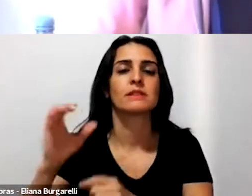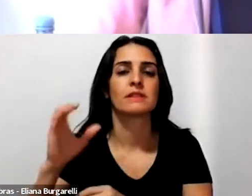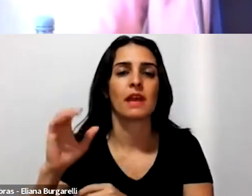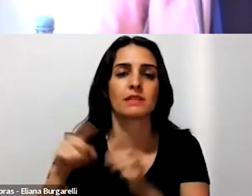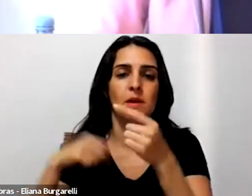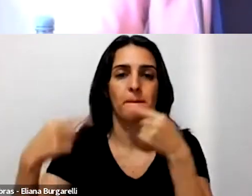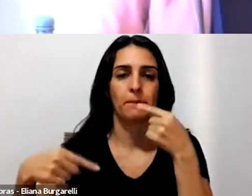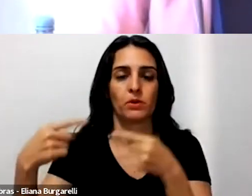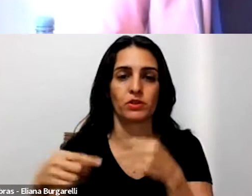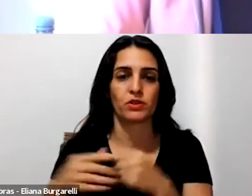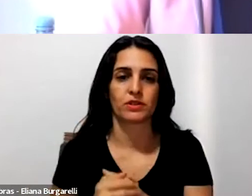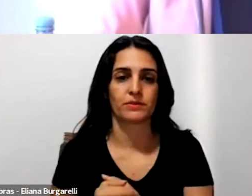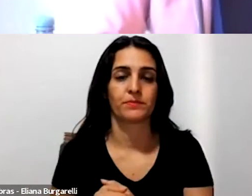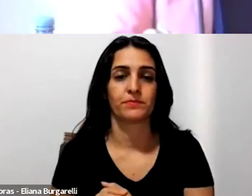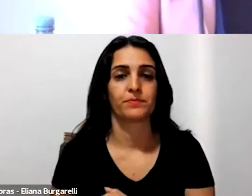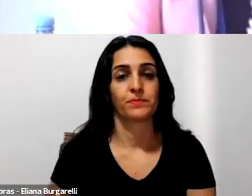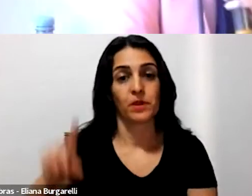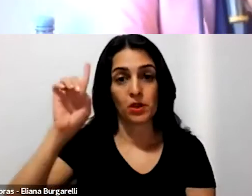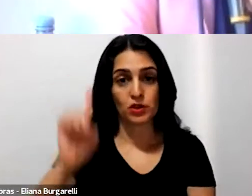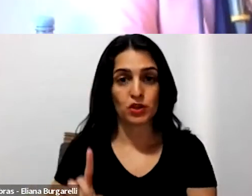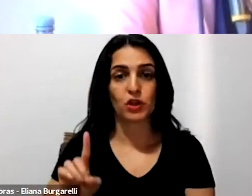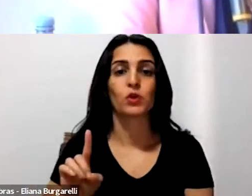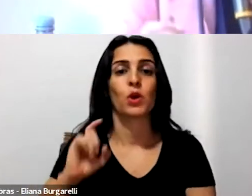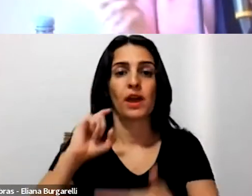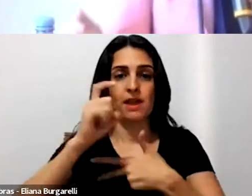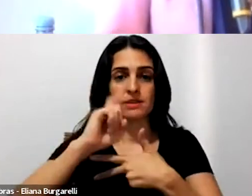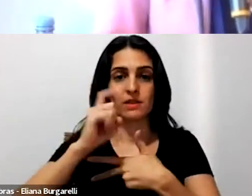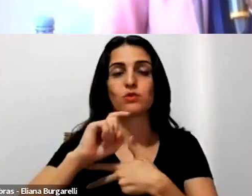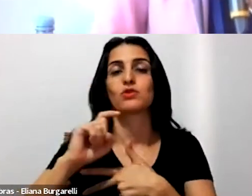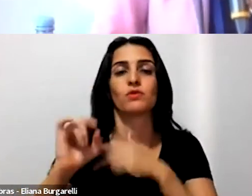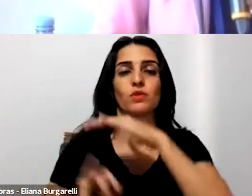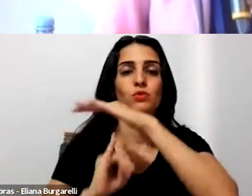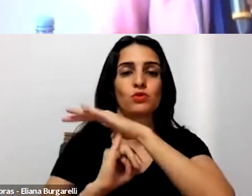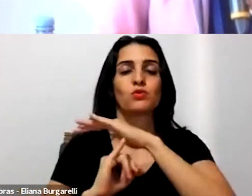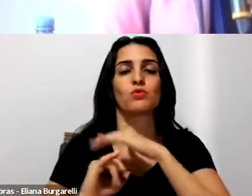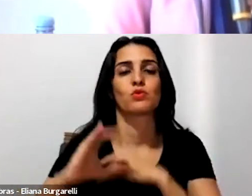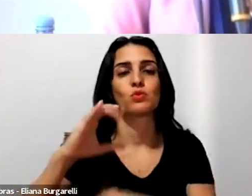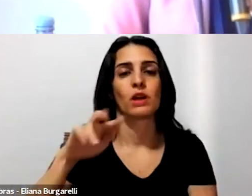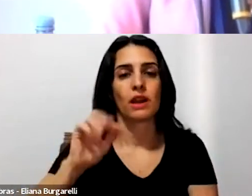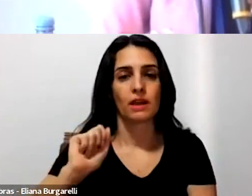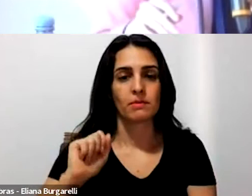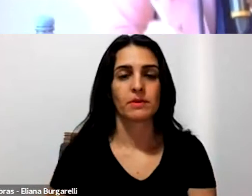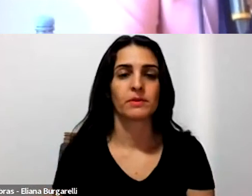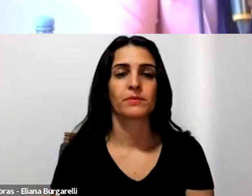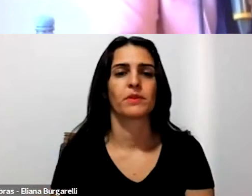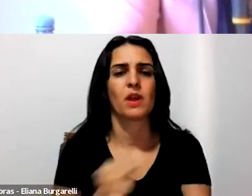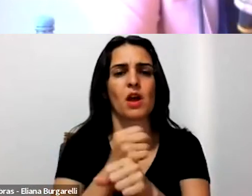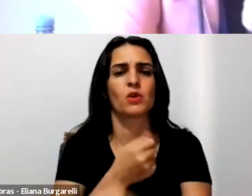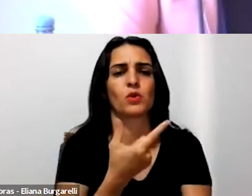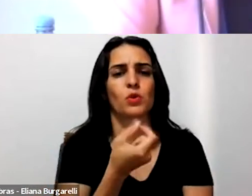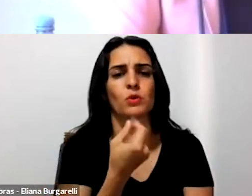en sciences politiques. E agora eu os apresento a Anna Toni, que é economista e doutora em ciência